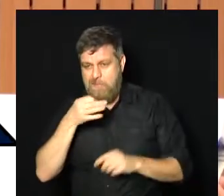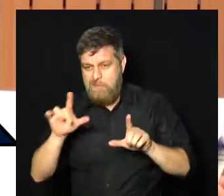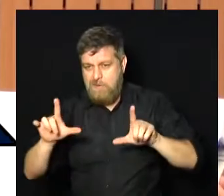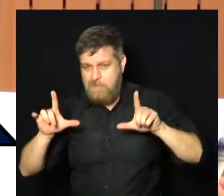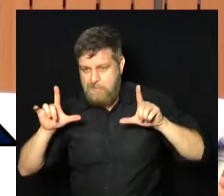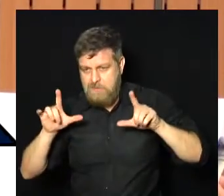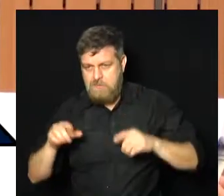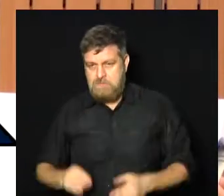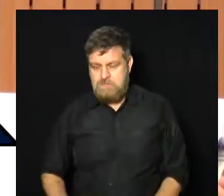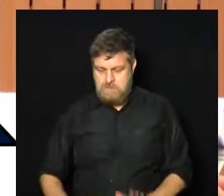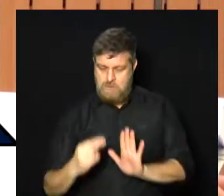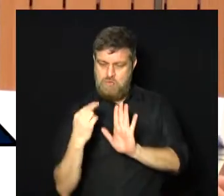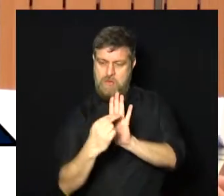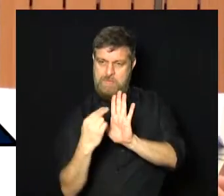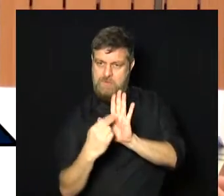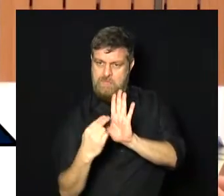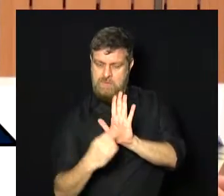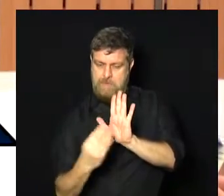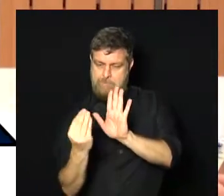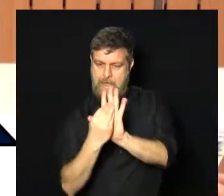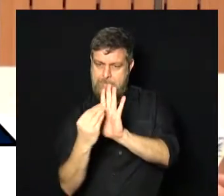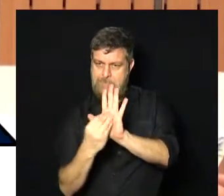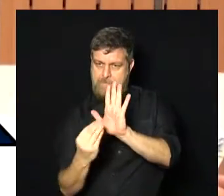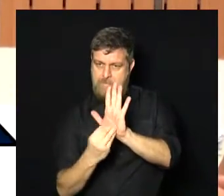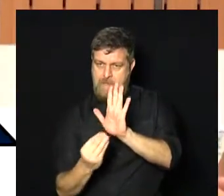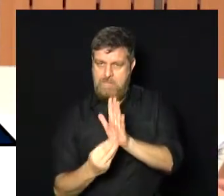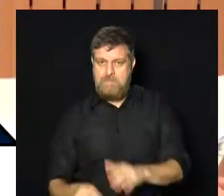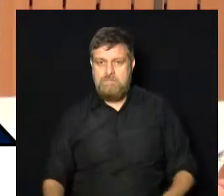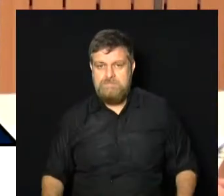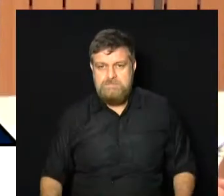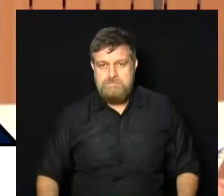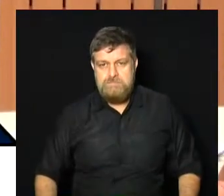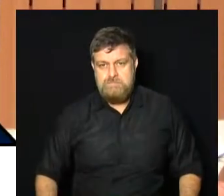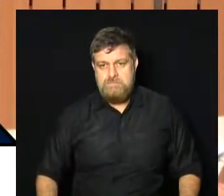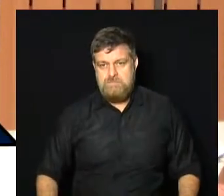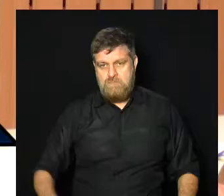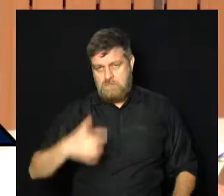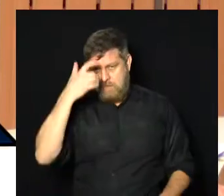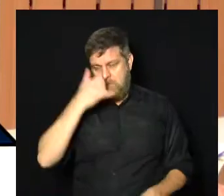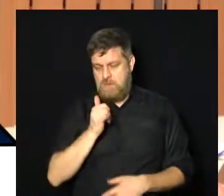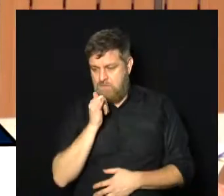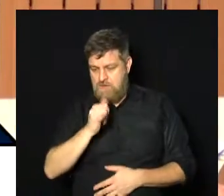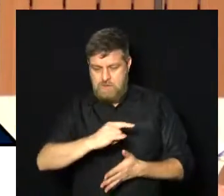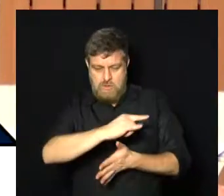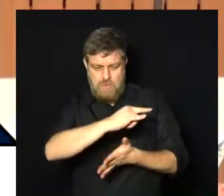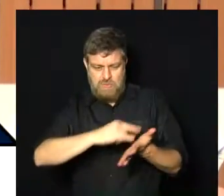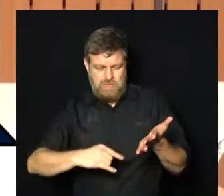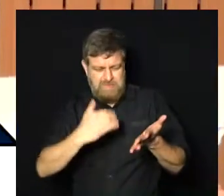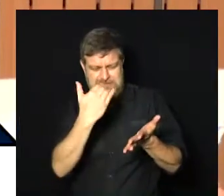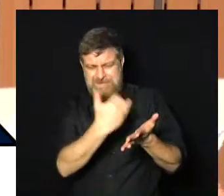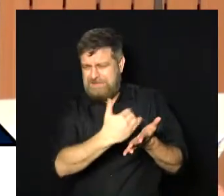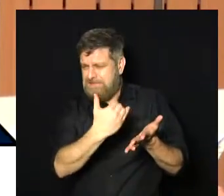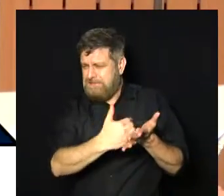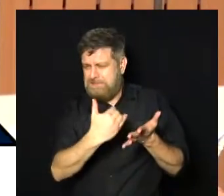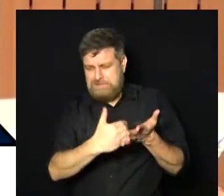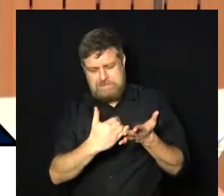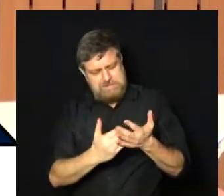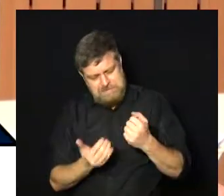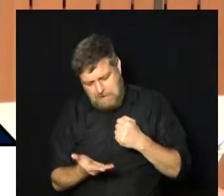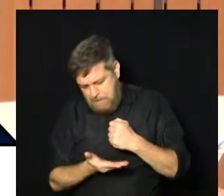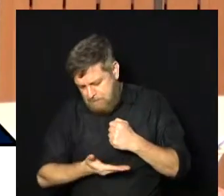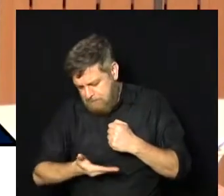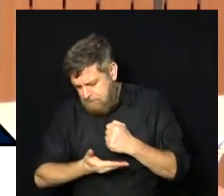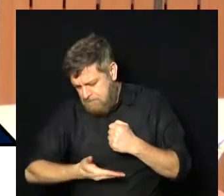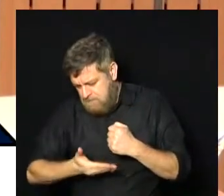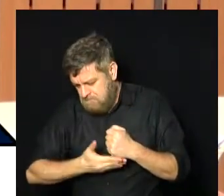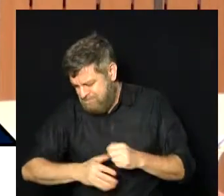né, em nome dessa comissão. Então, como eu disse aqui, é um documento que tem um embasamento muito